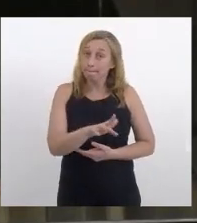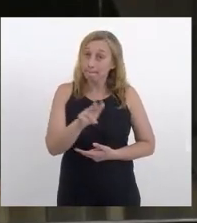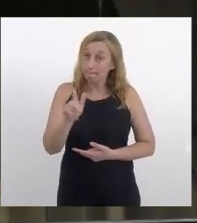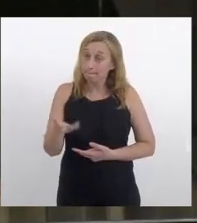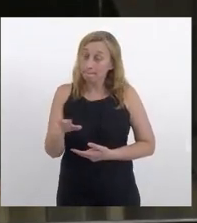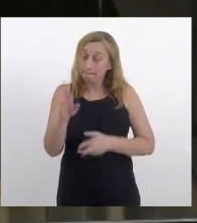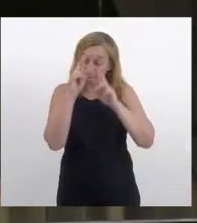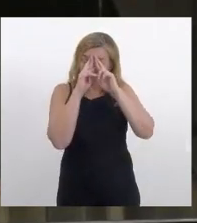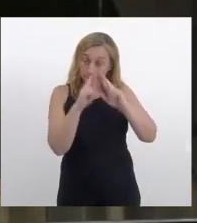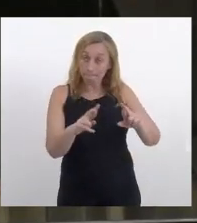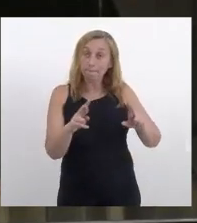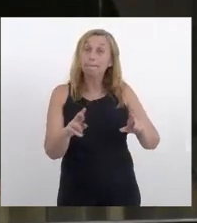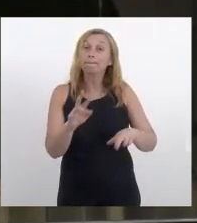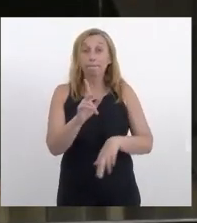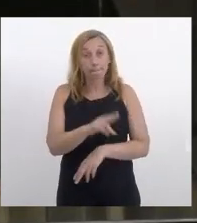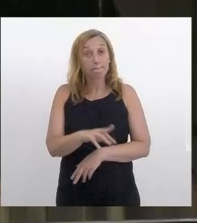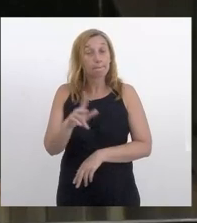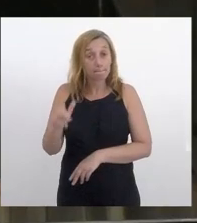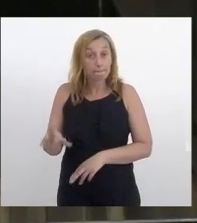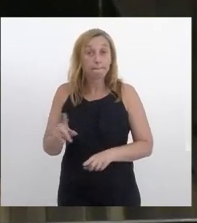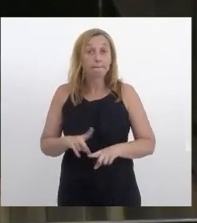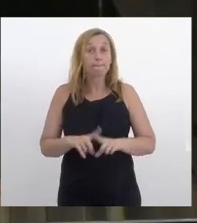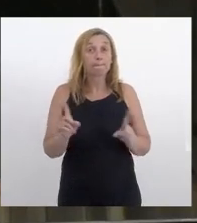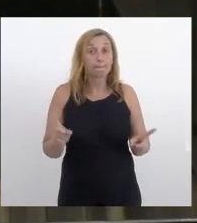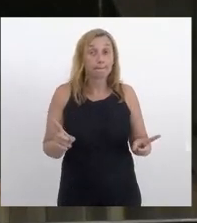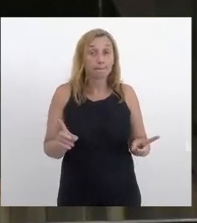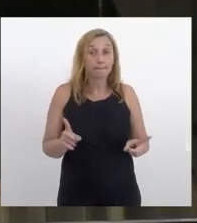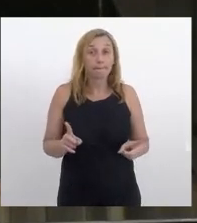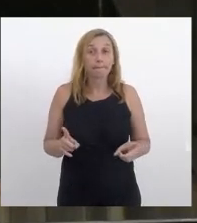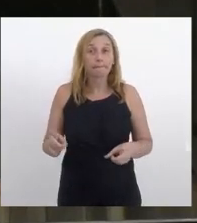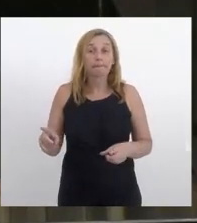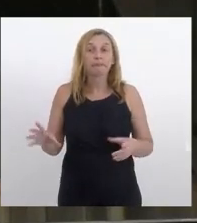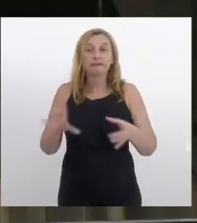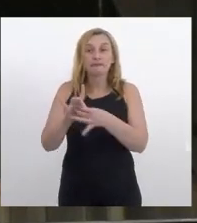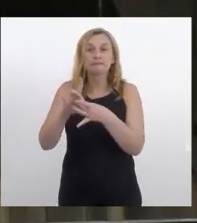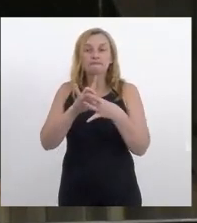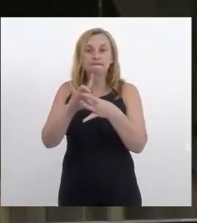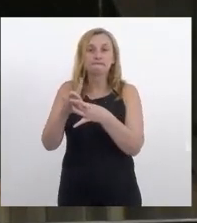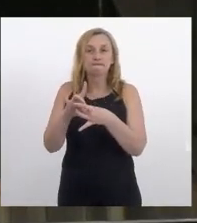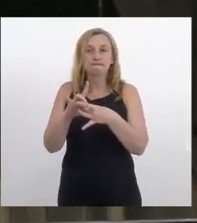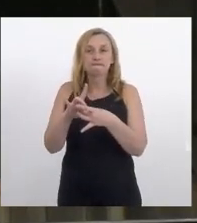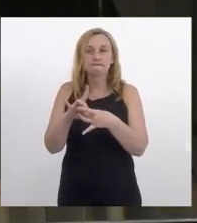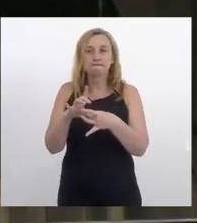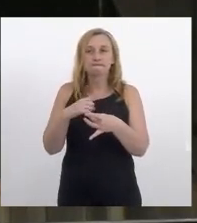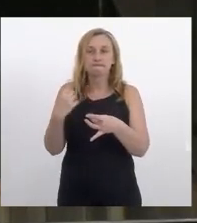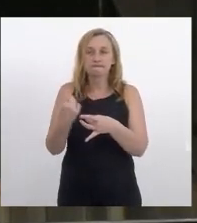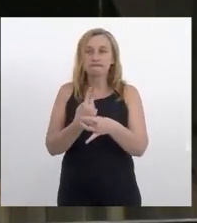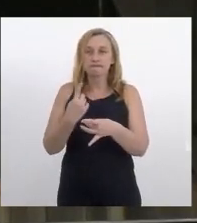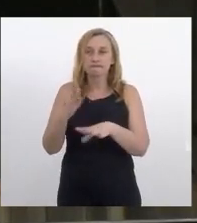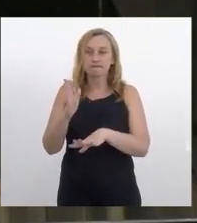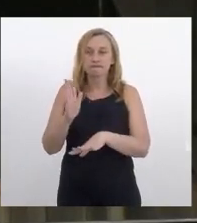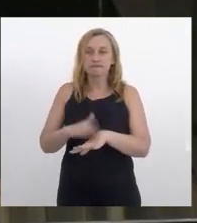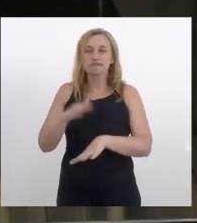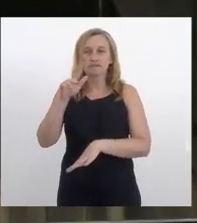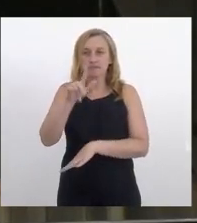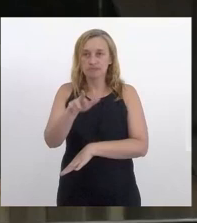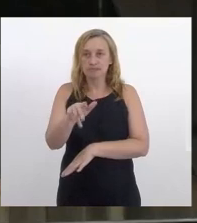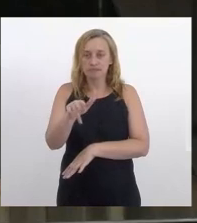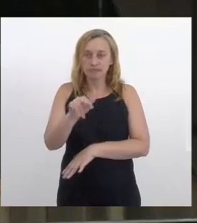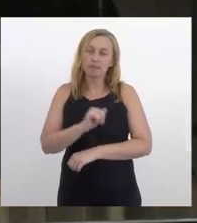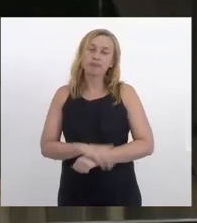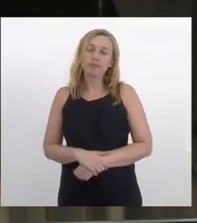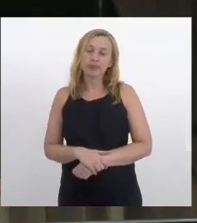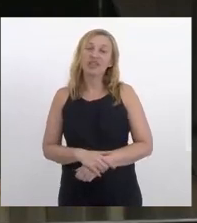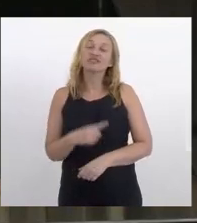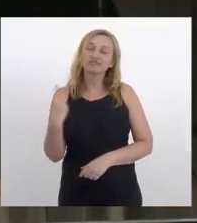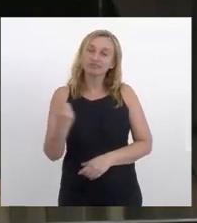que respeitamos as diferenças, mas que aquilo que nos une, aquilo que nos preocupa, é muita coisa comum. Isso